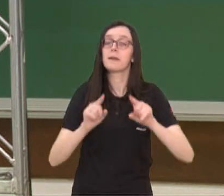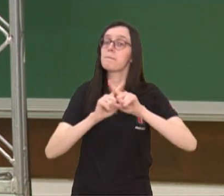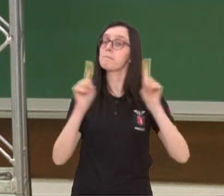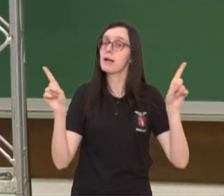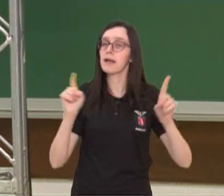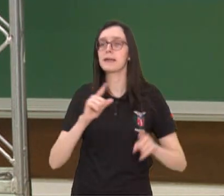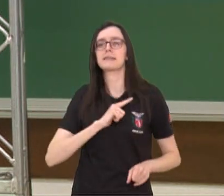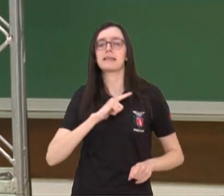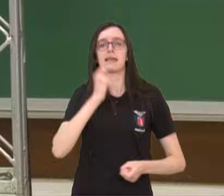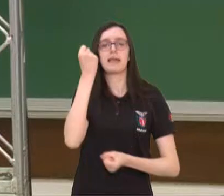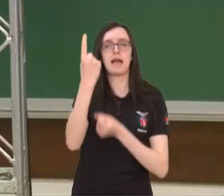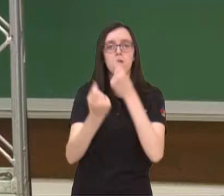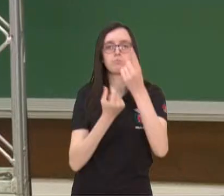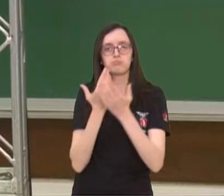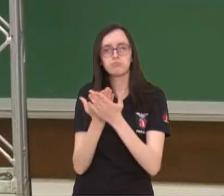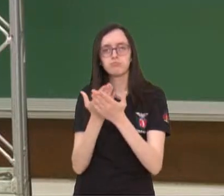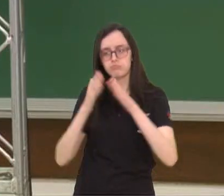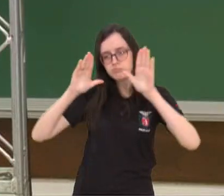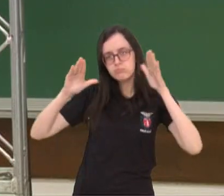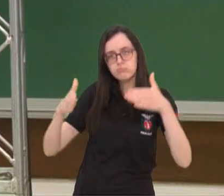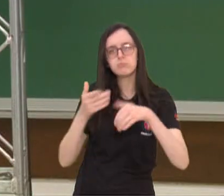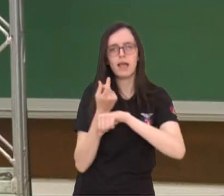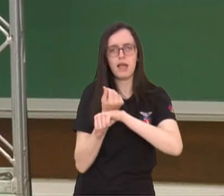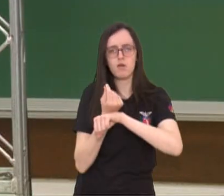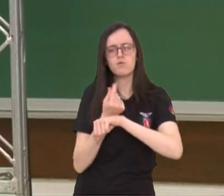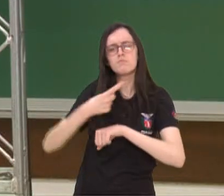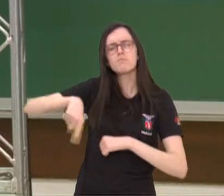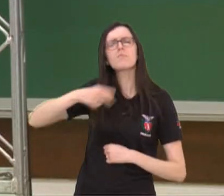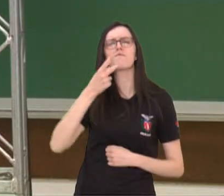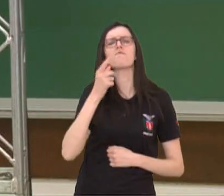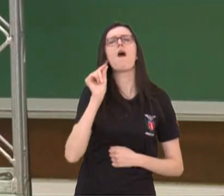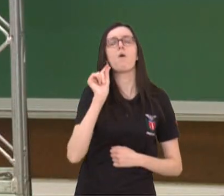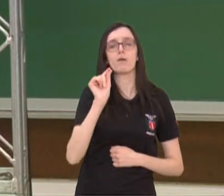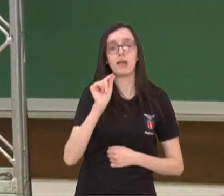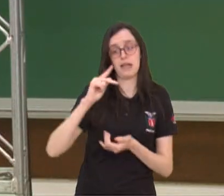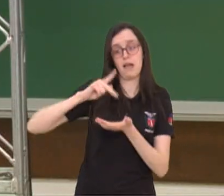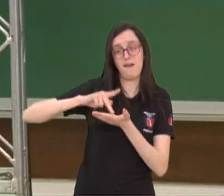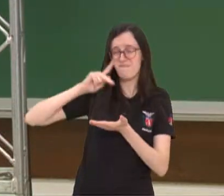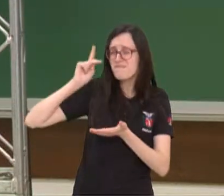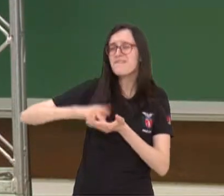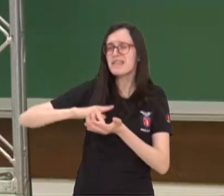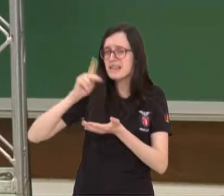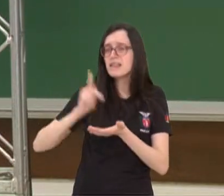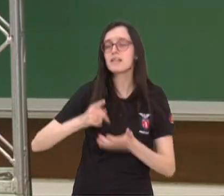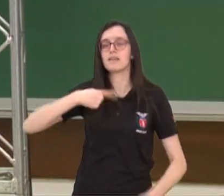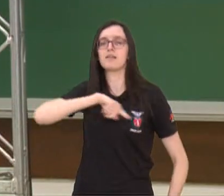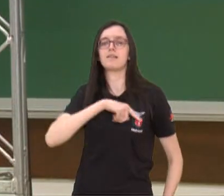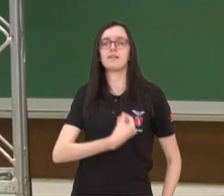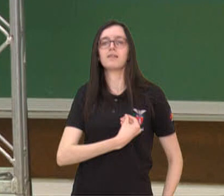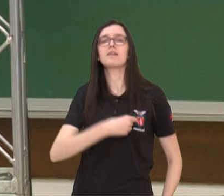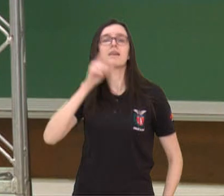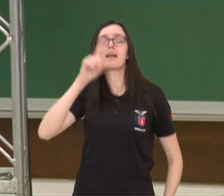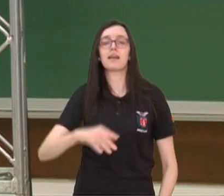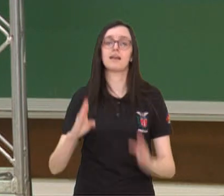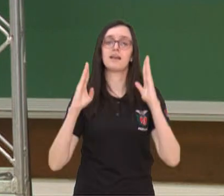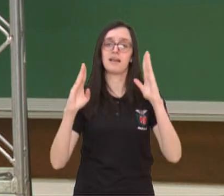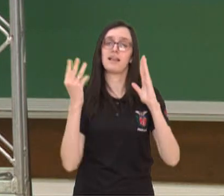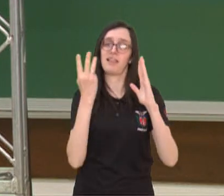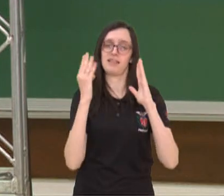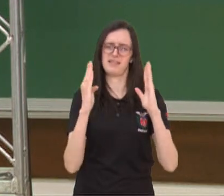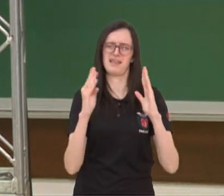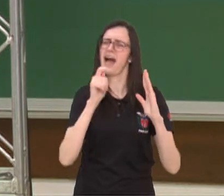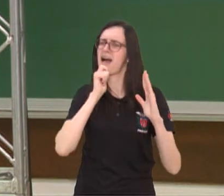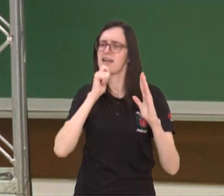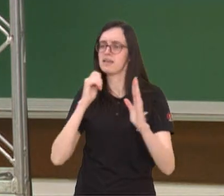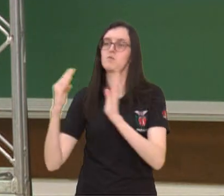alguns especialistas, economistas, eles dizem que, na verdade, nós estamos ainda vivendo a terceira